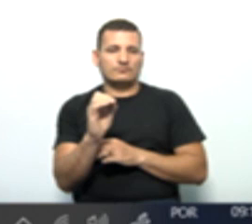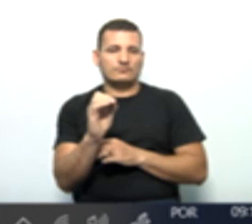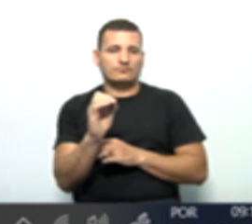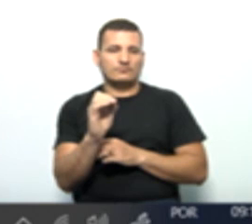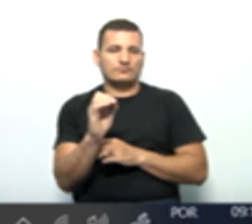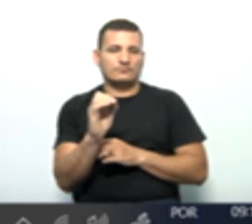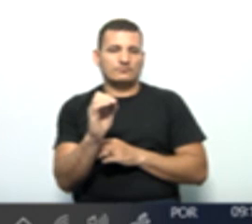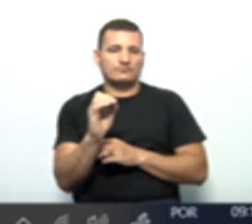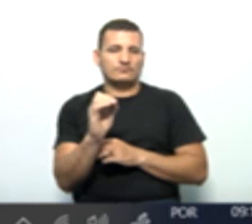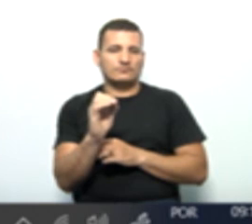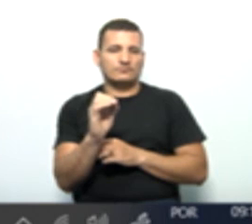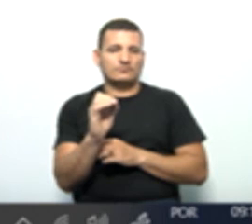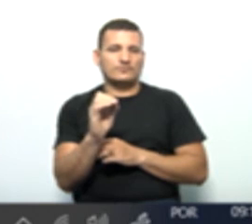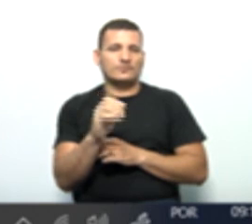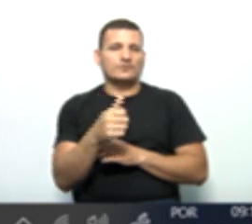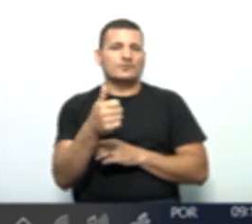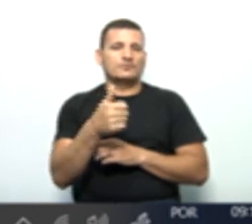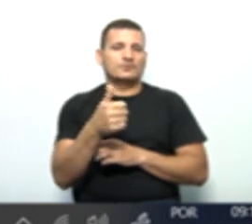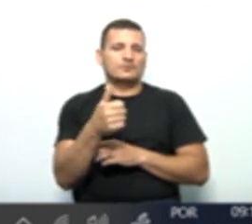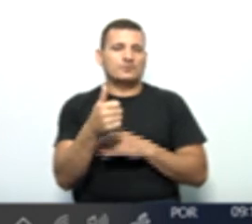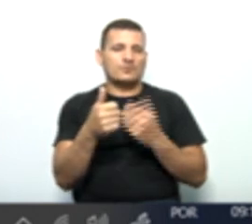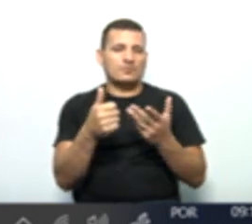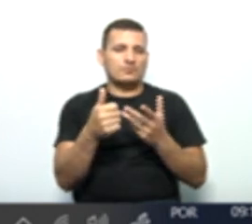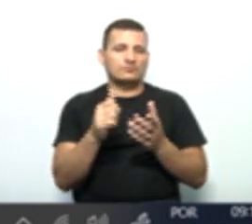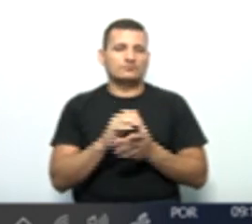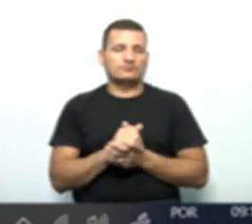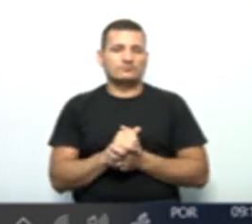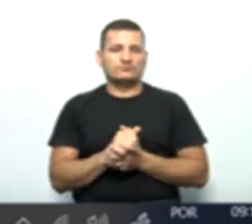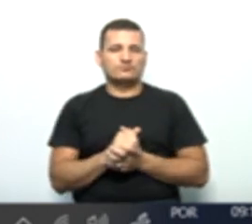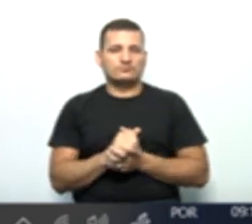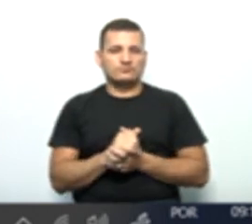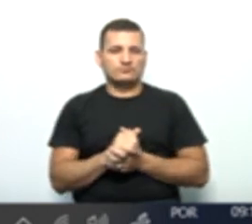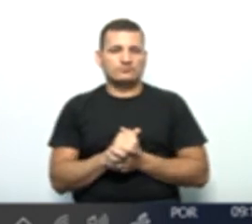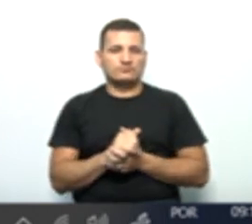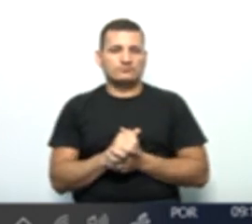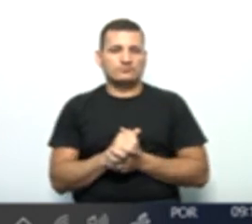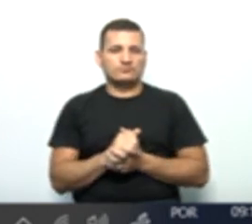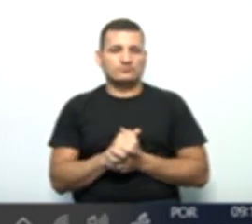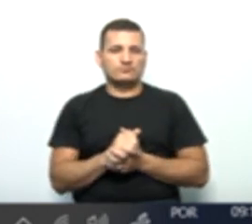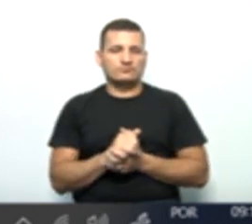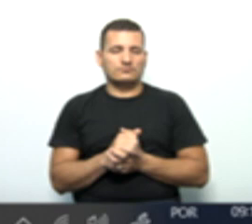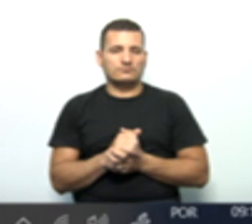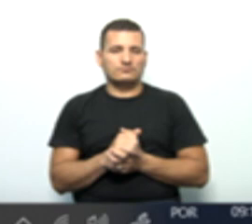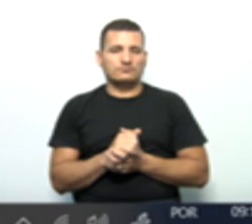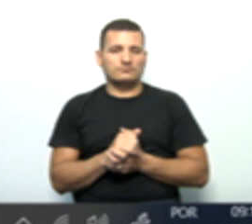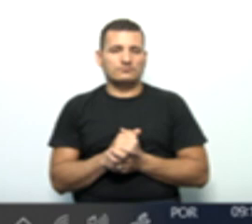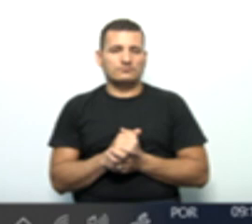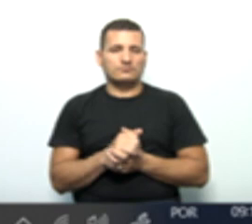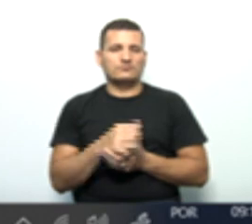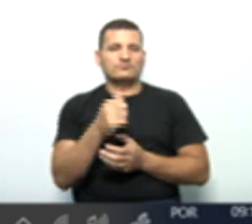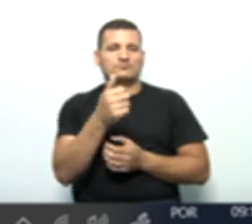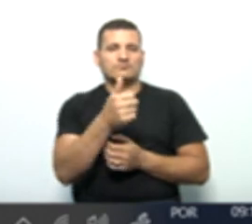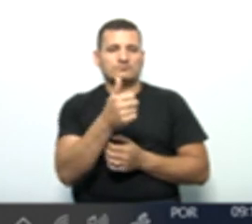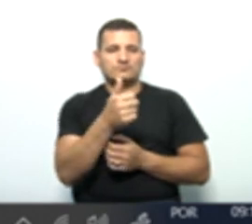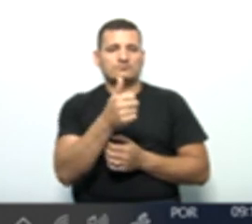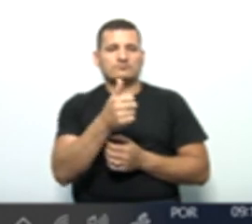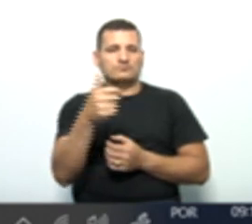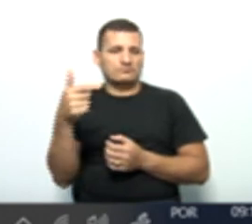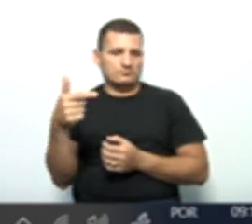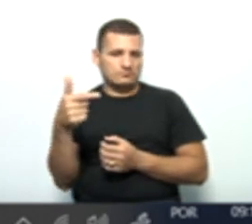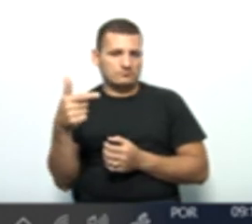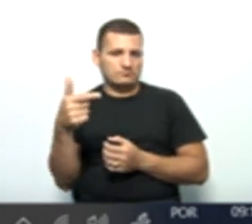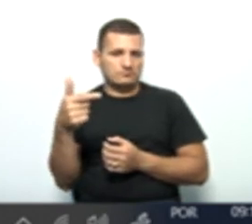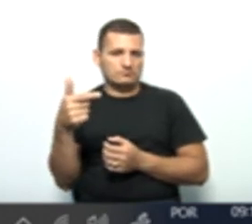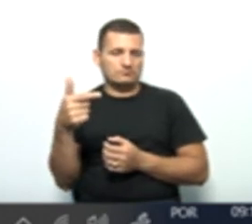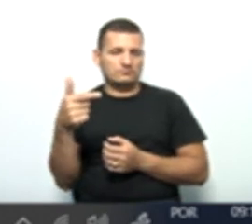posição dessa lista. Quem é a primeira posição? Aqui, ó, a primeira posição e segunda posição, né? Então, ele mostrou essa primeira posição.